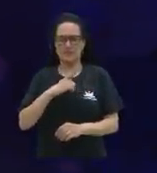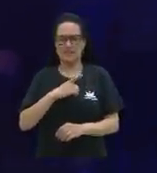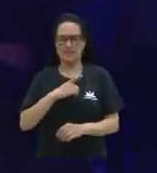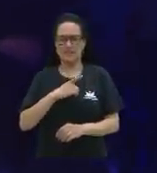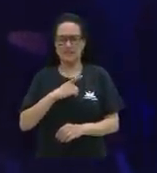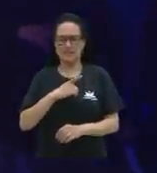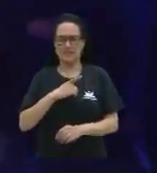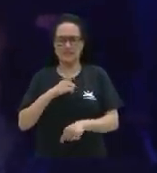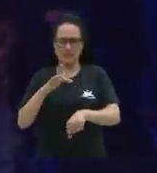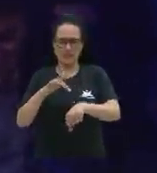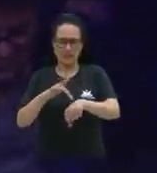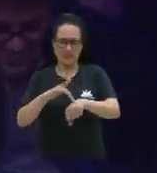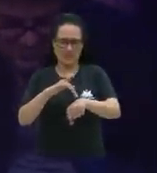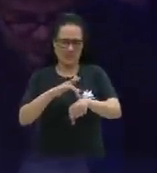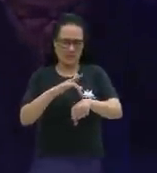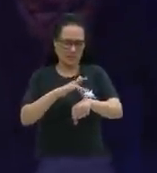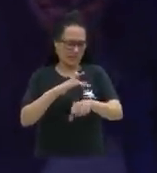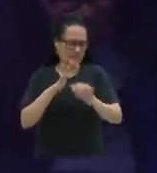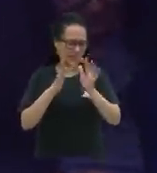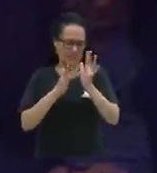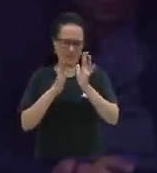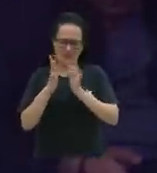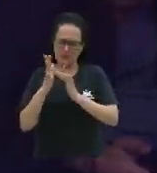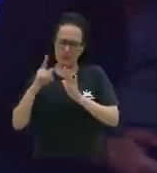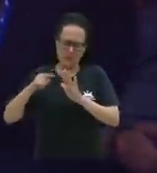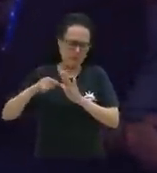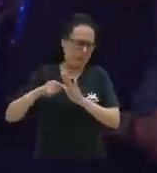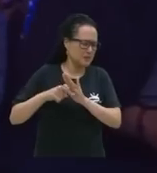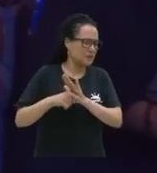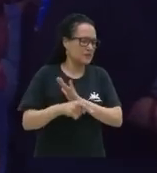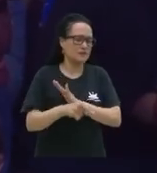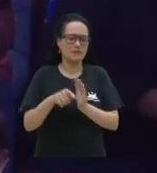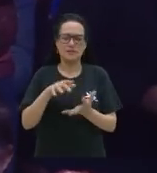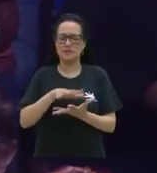Toca Jesus profundamente nessa alma.